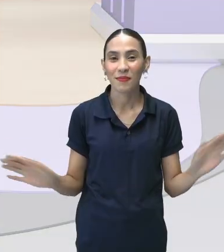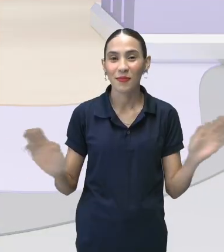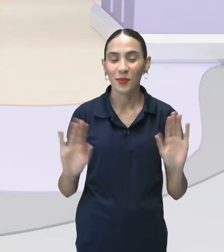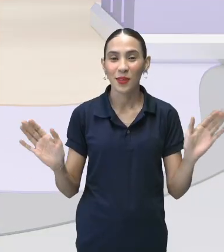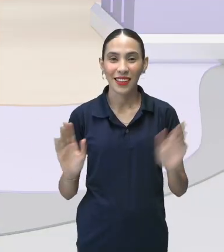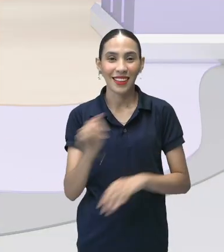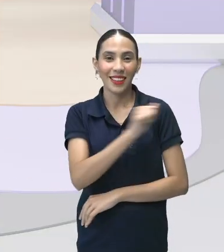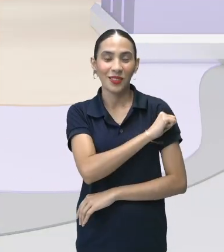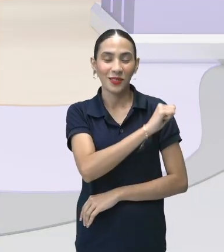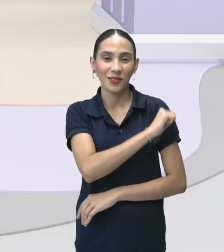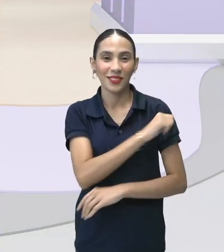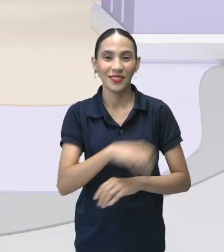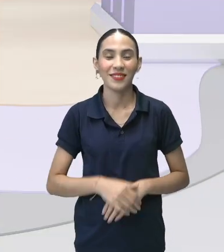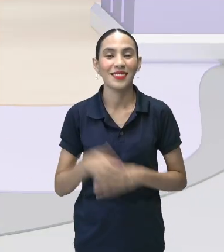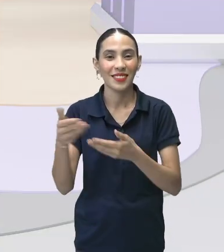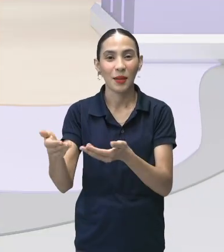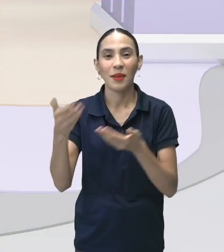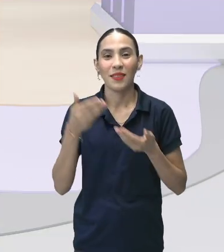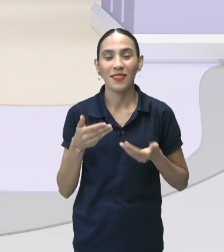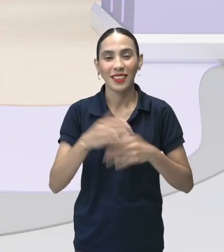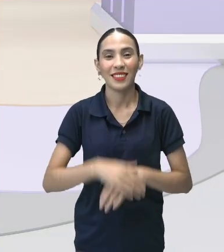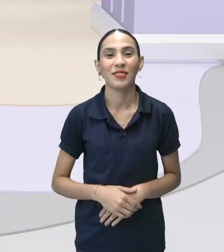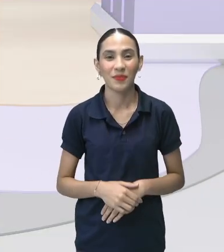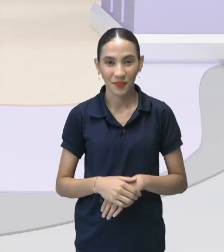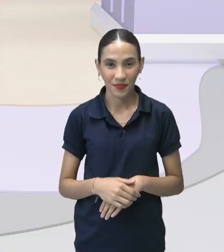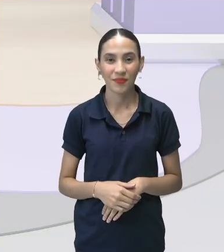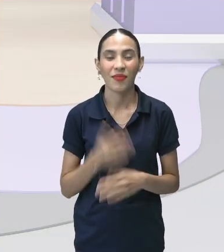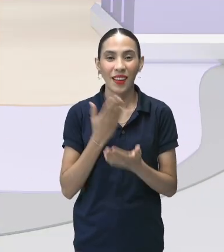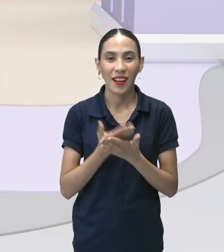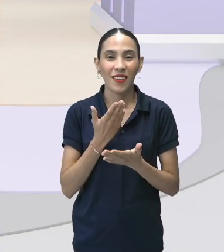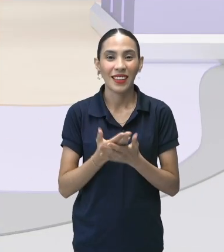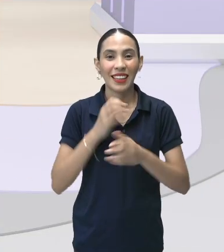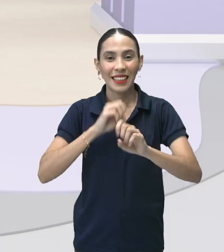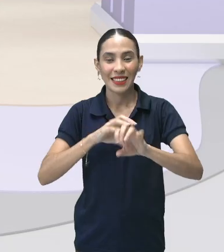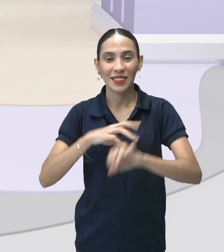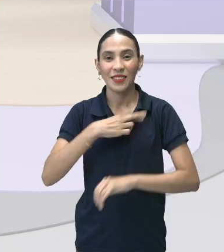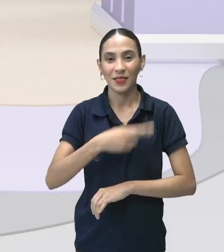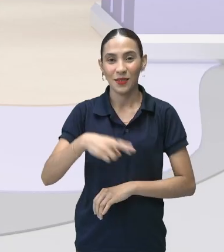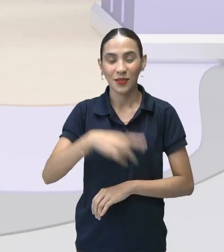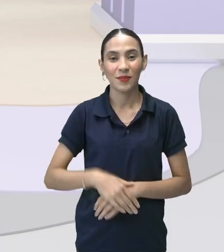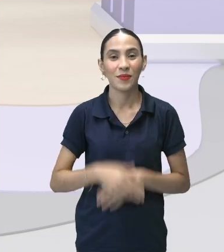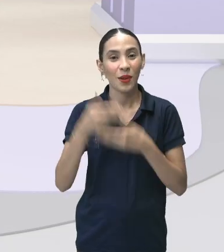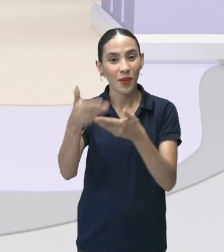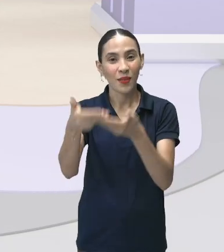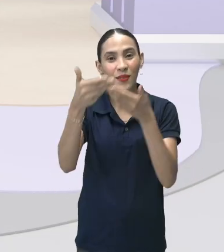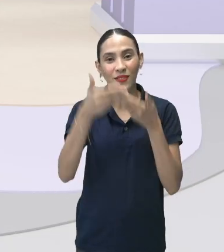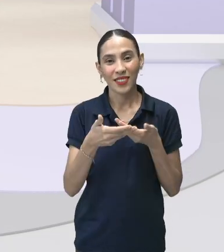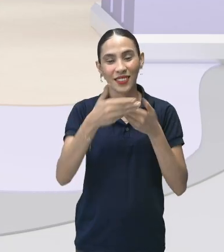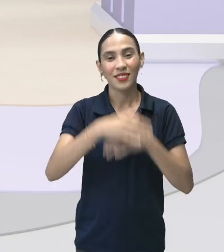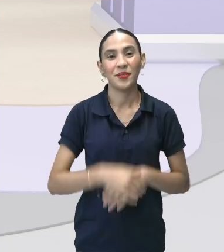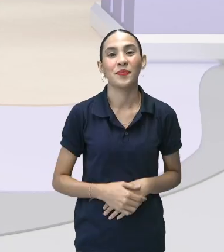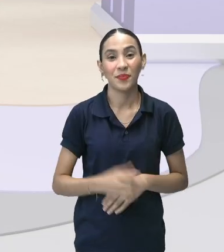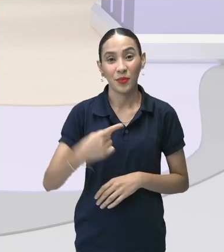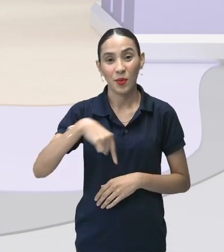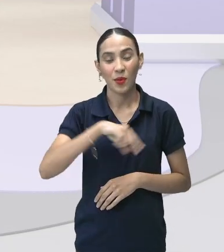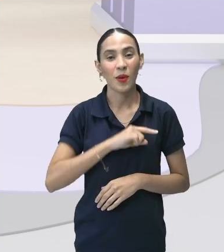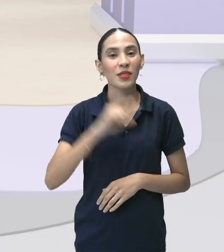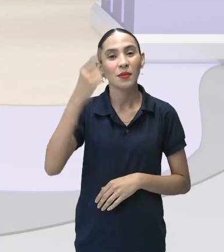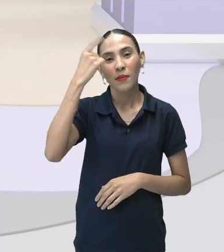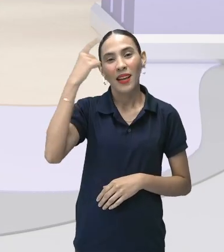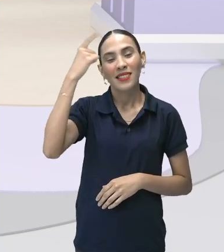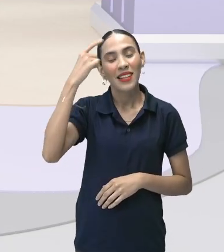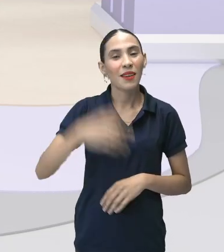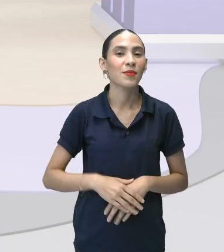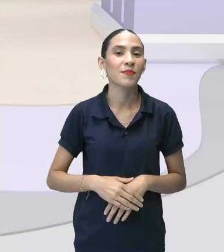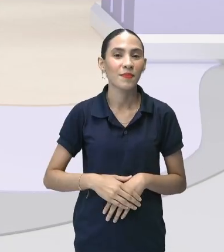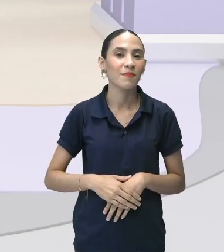Olá, meu caro aluno, minha cara aluna, seja bem-vindo e bem-vinda à nossa aula de ensino religioso. Te convido para nós pensarmos de